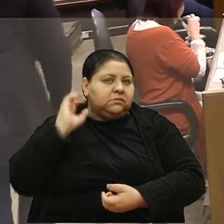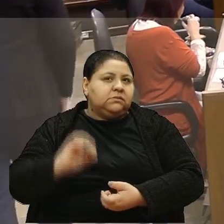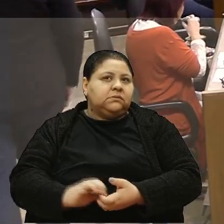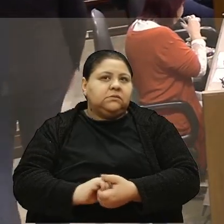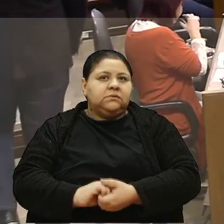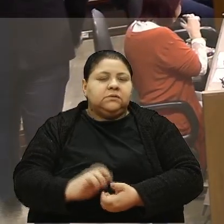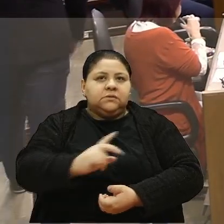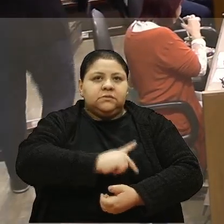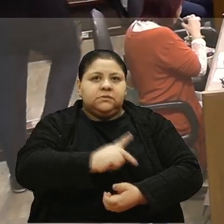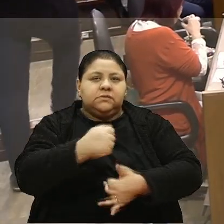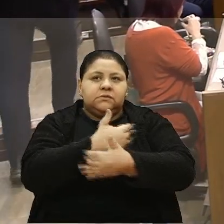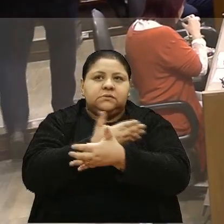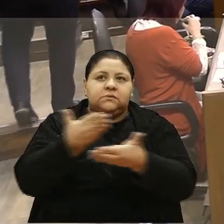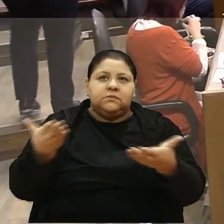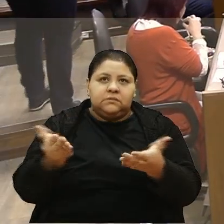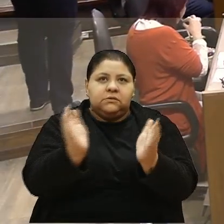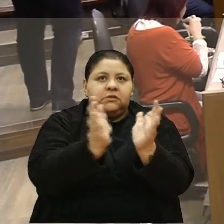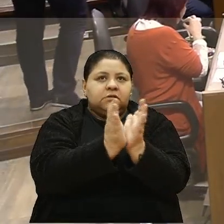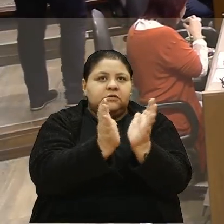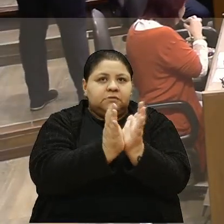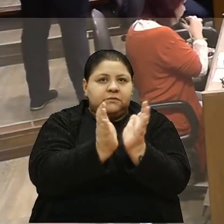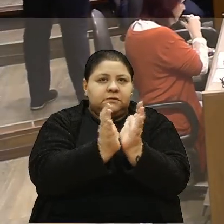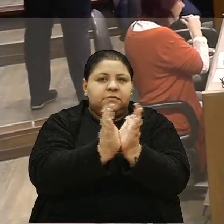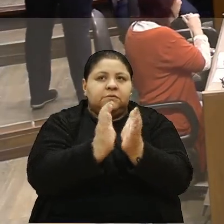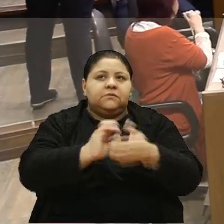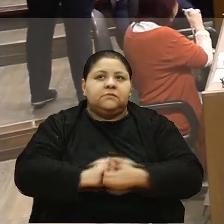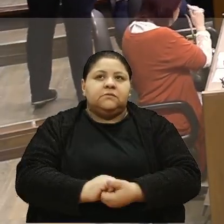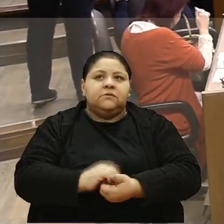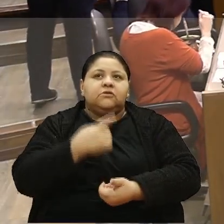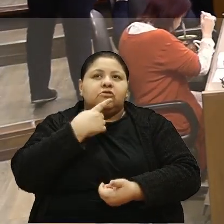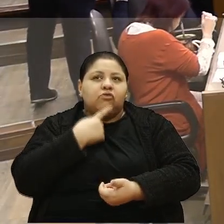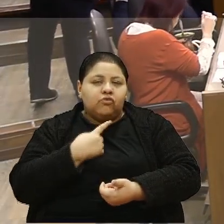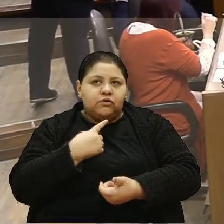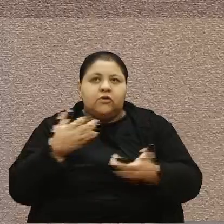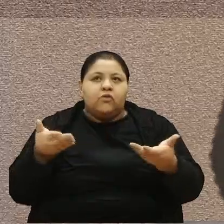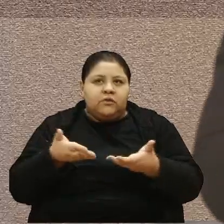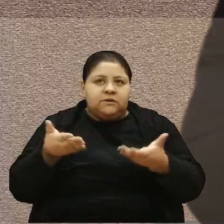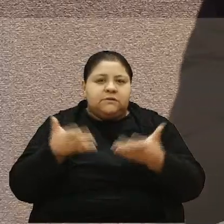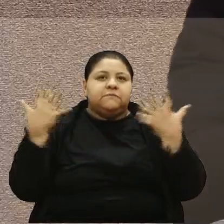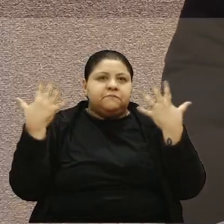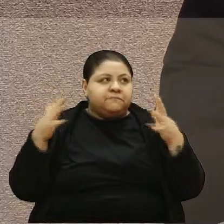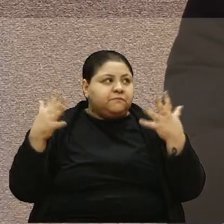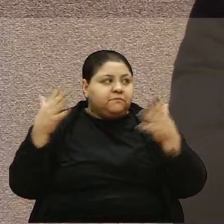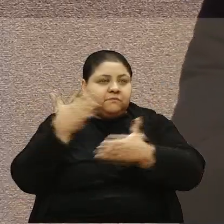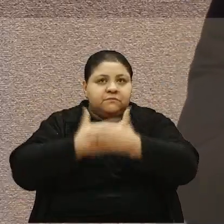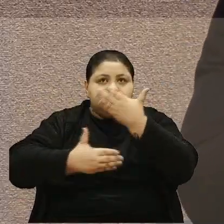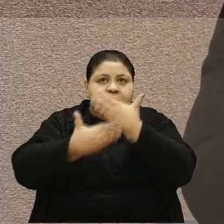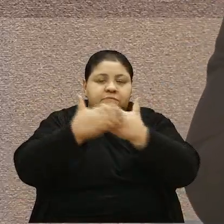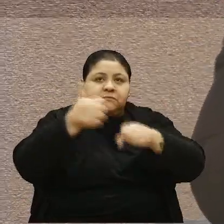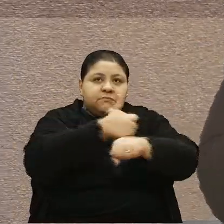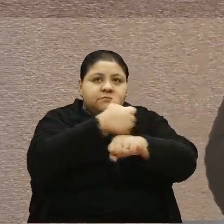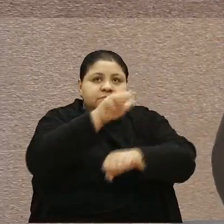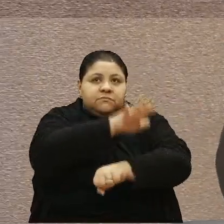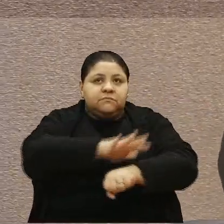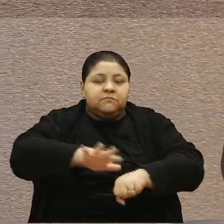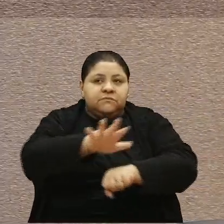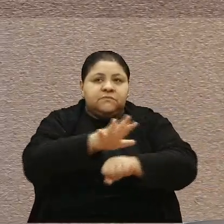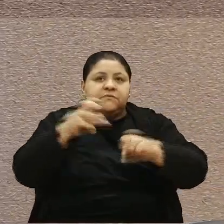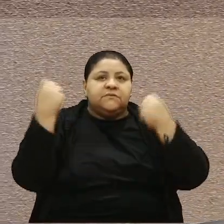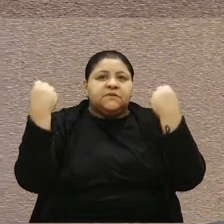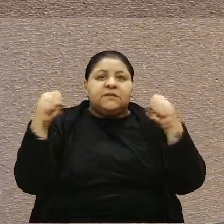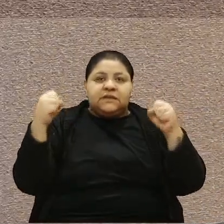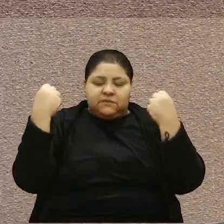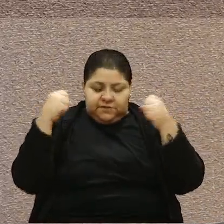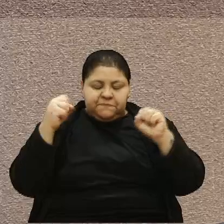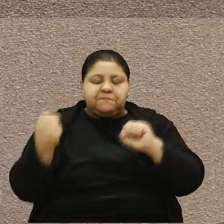Senhor presidente, nobres colegas, peço a palavra. Eu gostaria de fazer um voto de congratulações a todos os profissionais da área de educação física que no